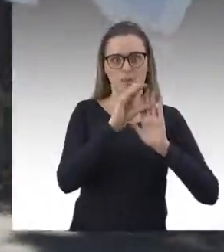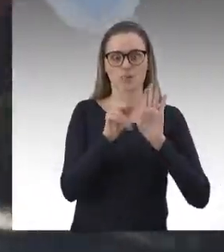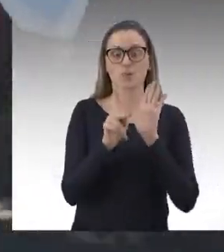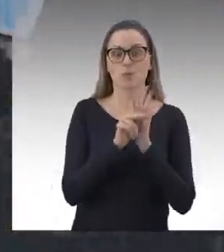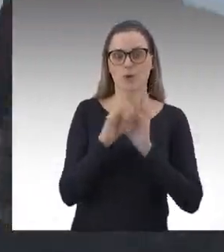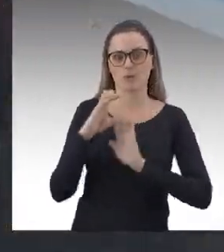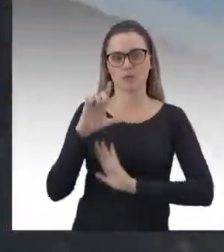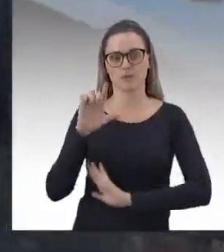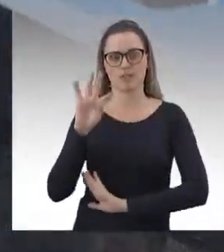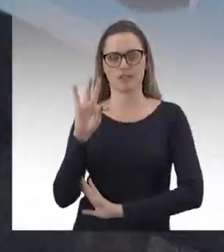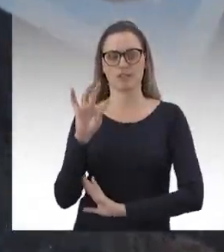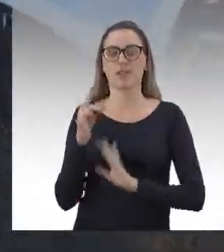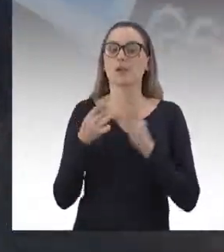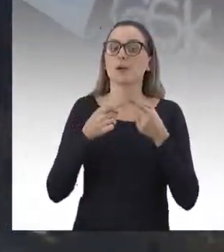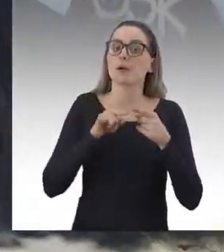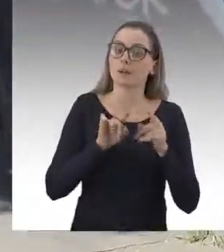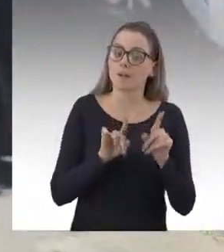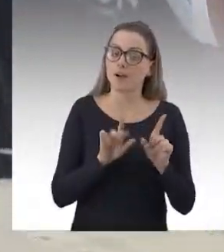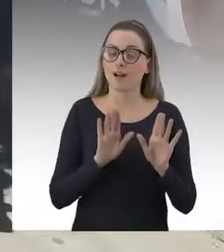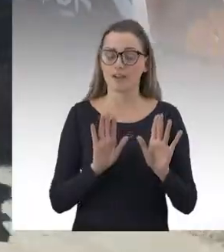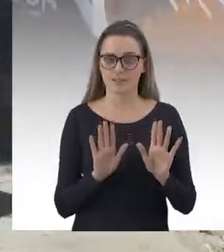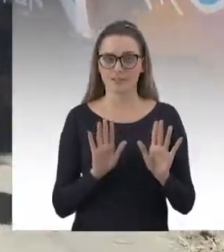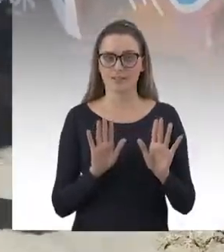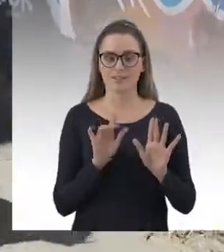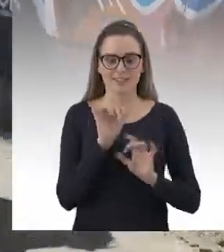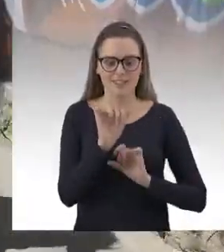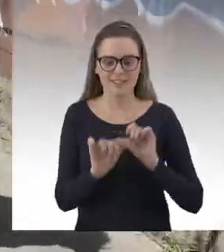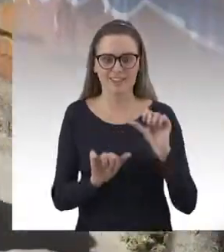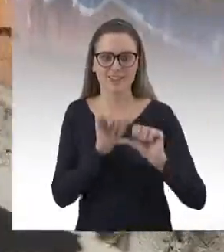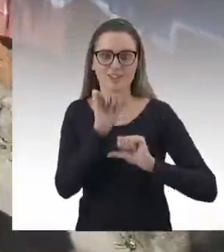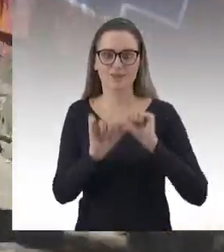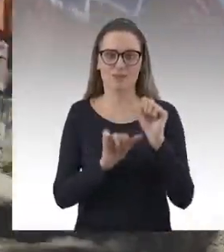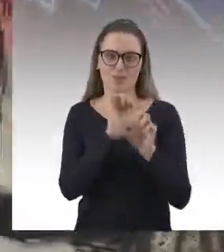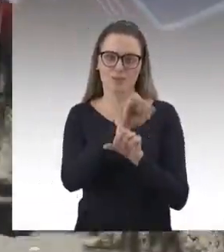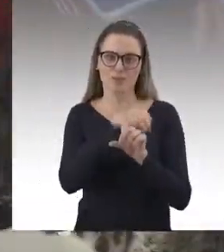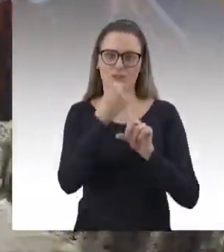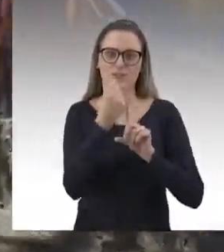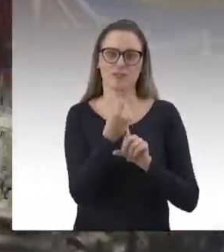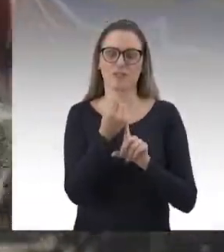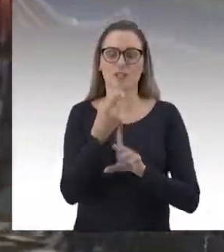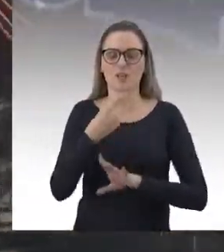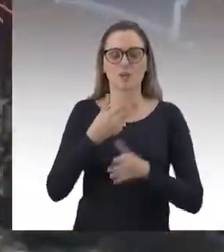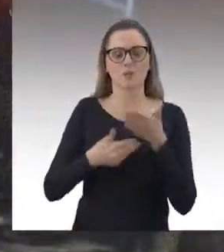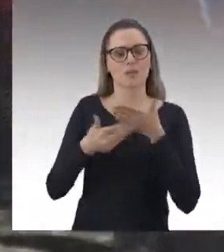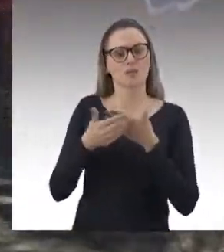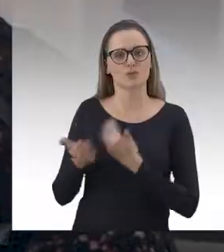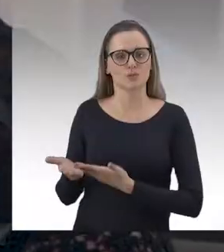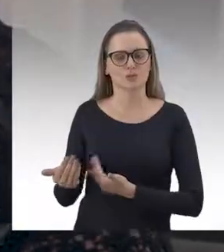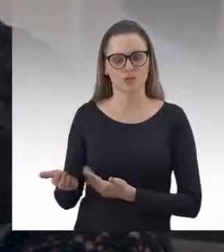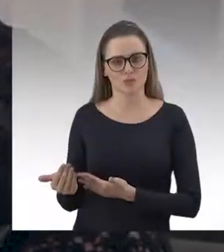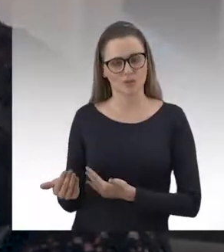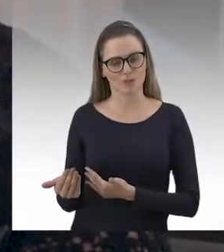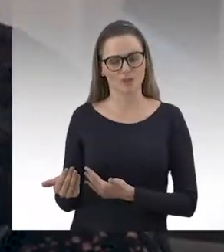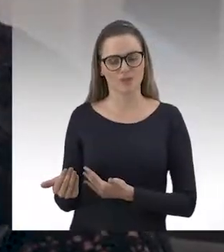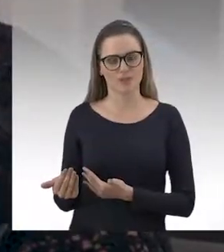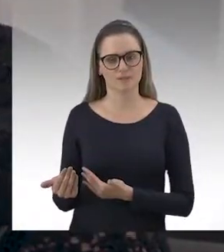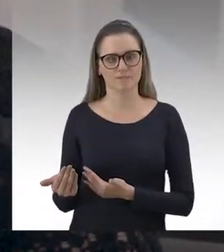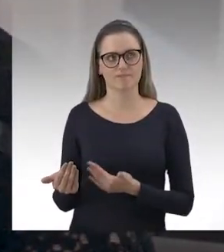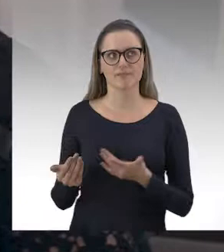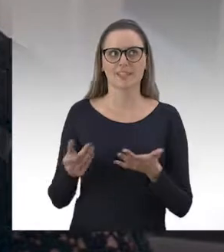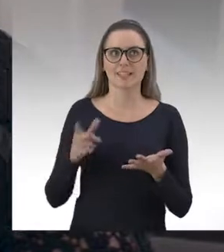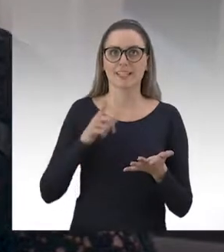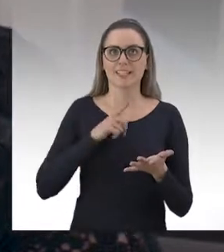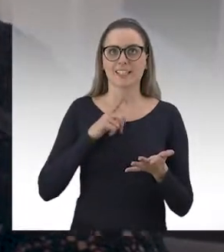CLT, mas que traz essa transformação na sociedade para a nossa juventude, com